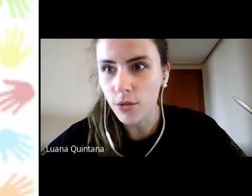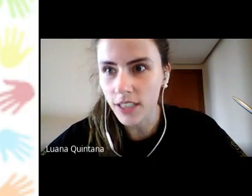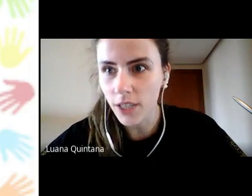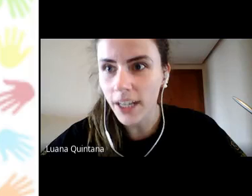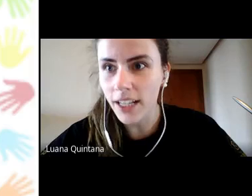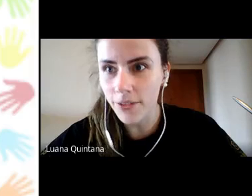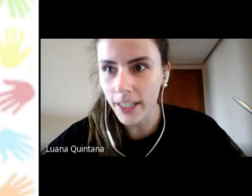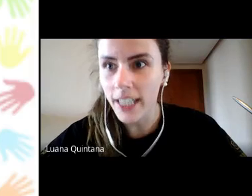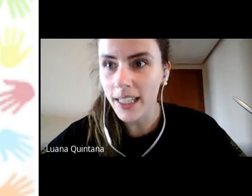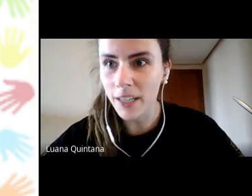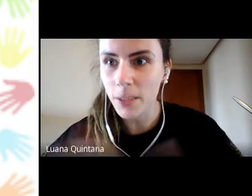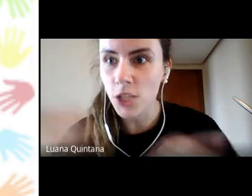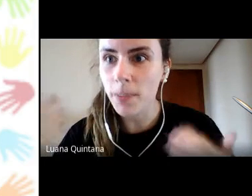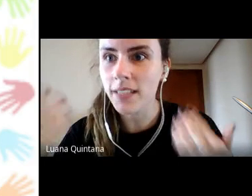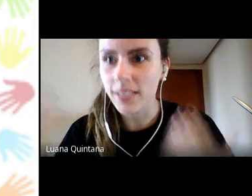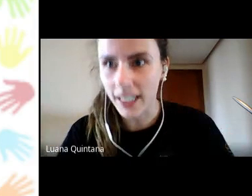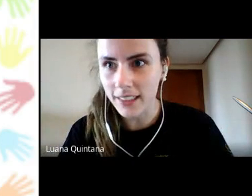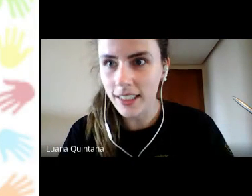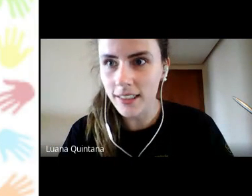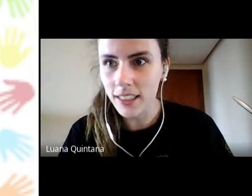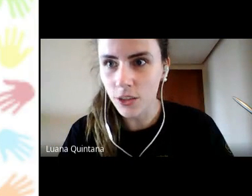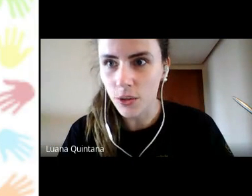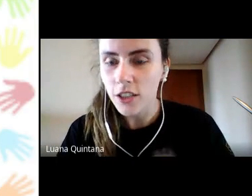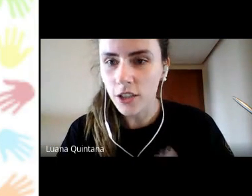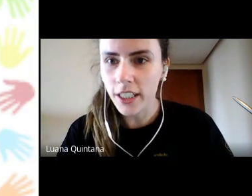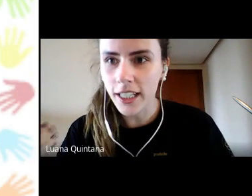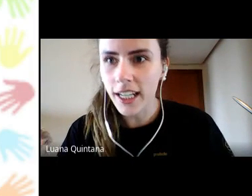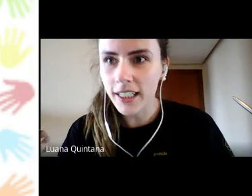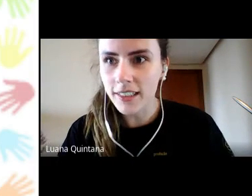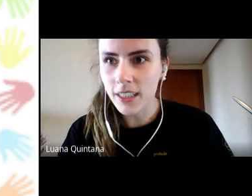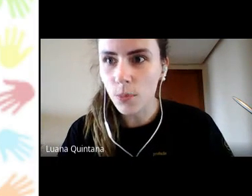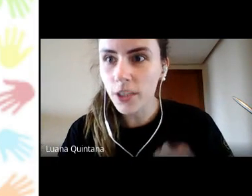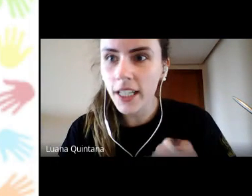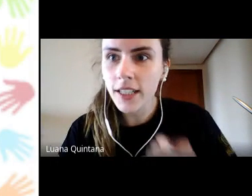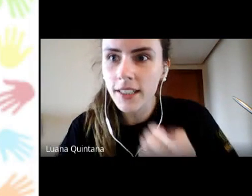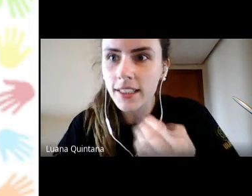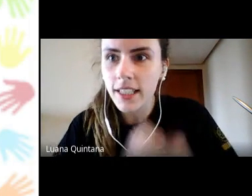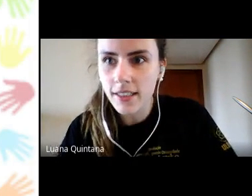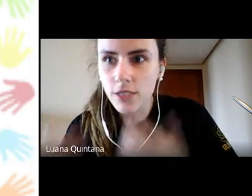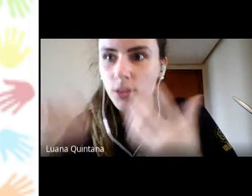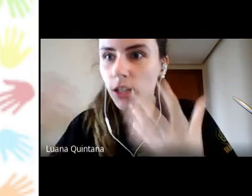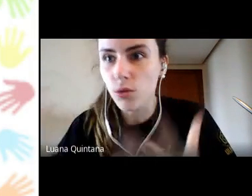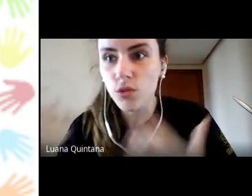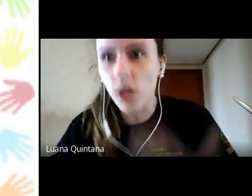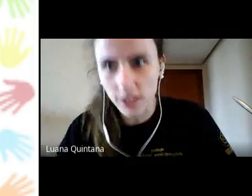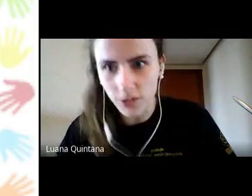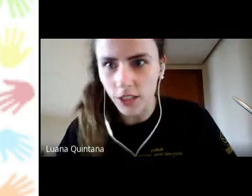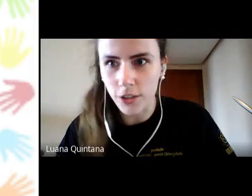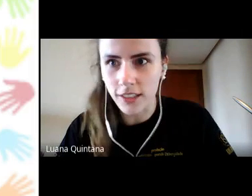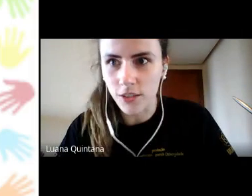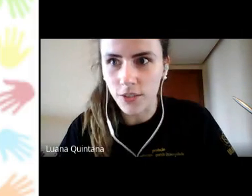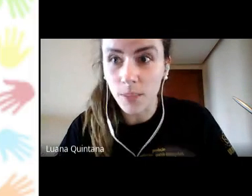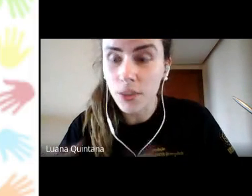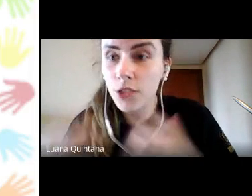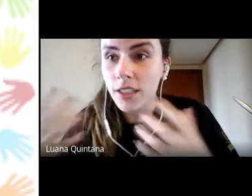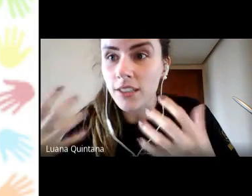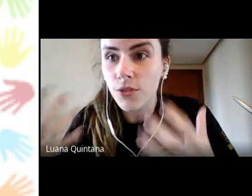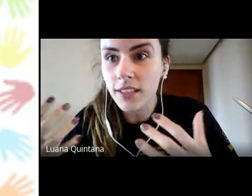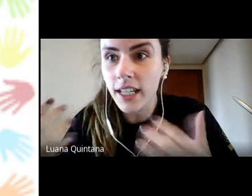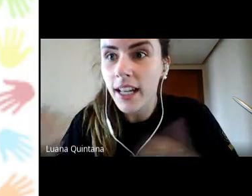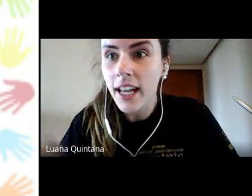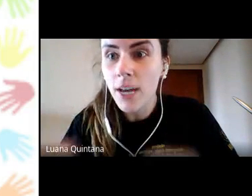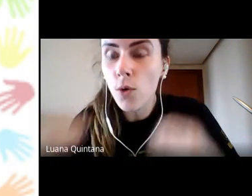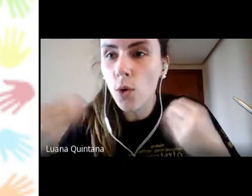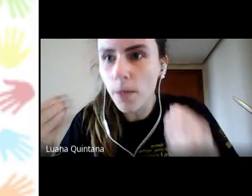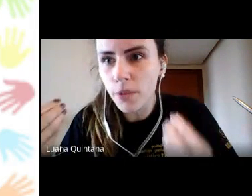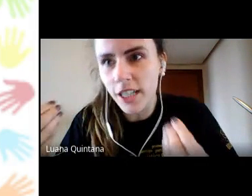a inclusão, ela vem ainda mais para te pensar nesse quesito, só que nem a questão, por que as crianças, os alunos gostam da educação física? Porque educação